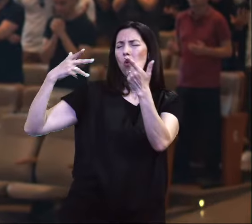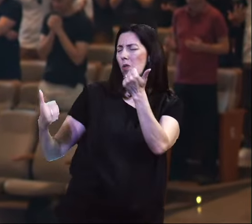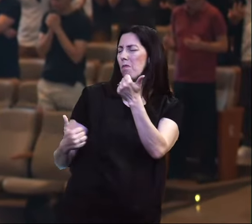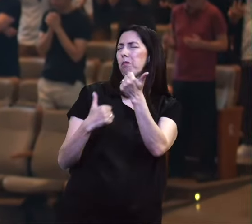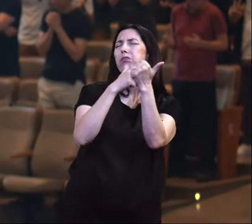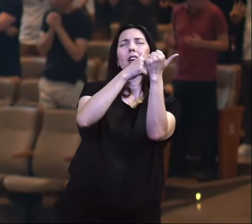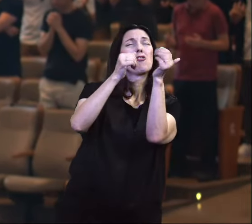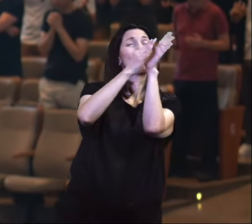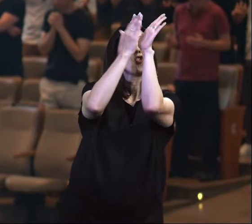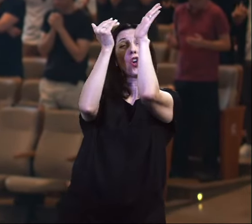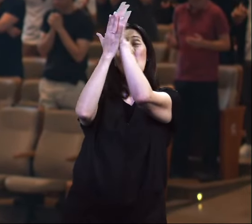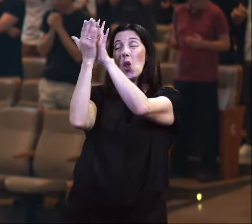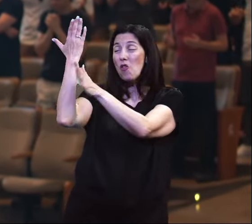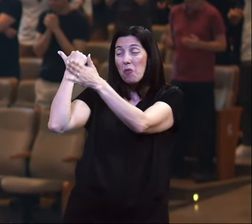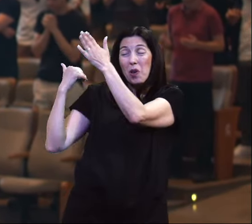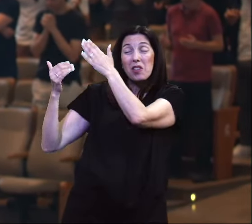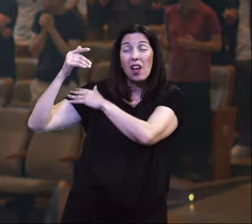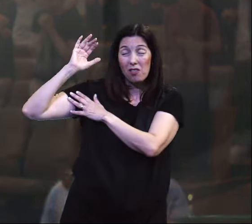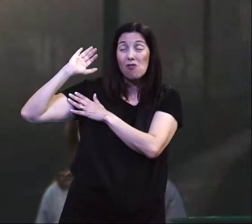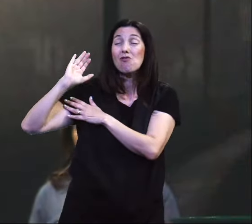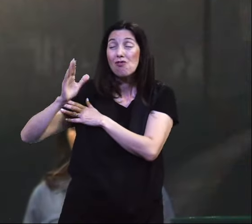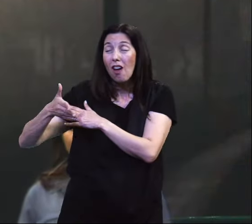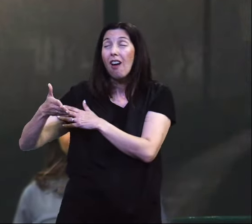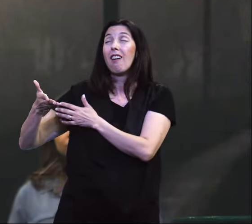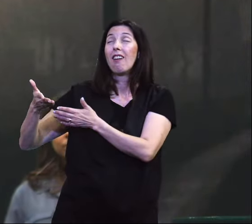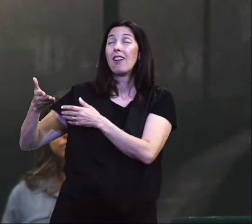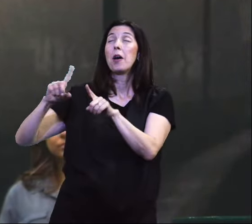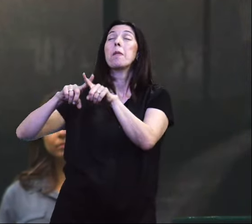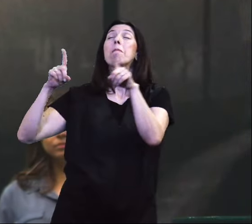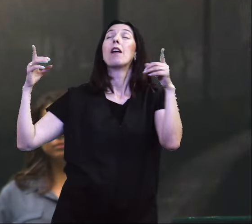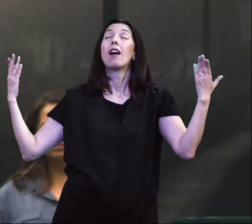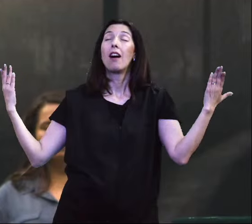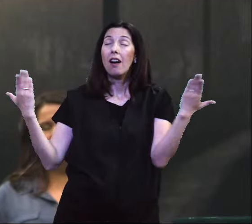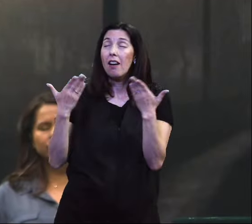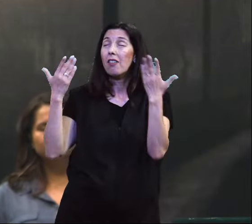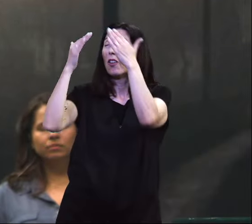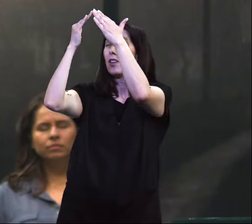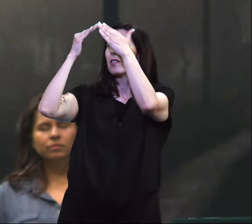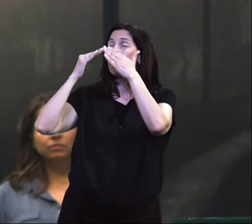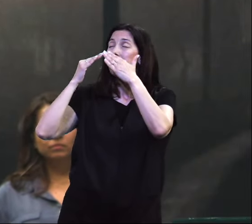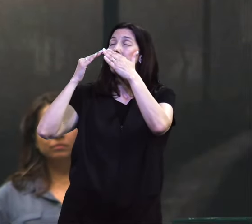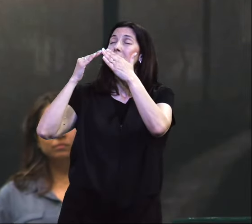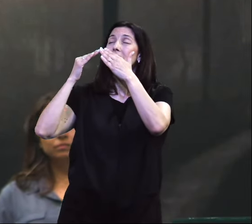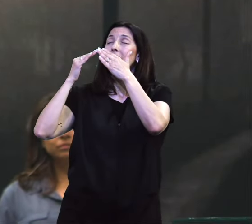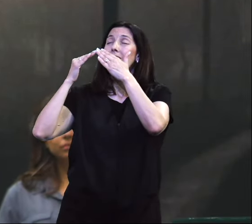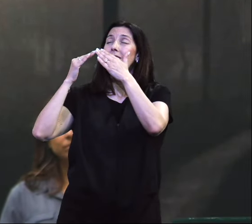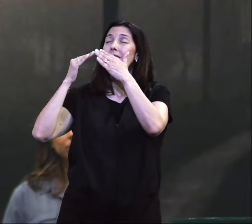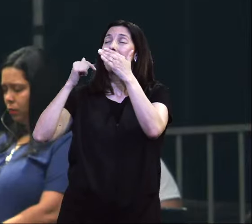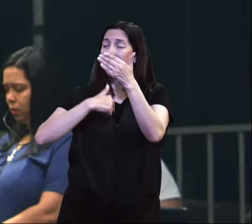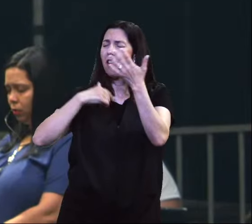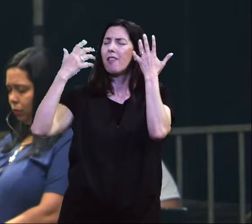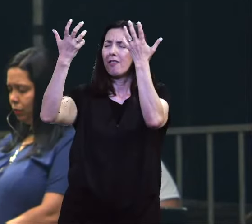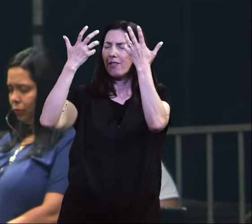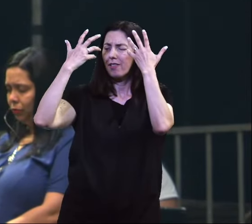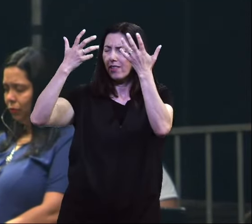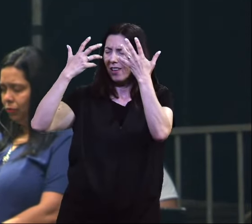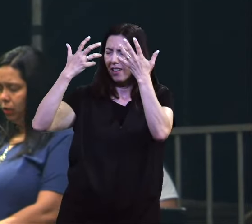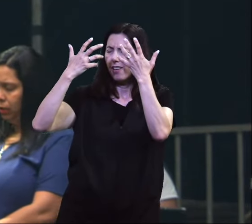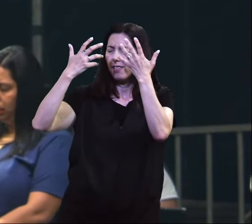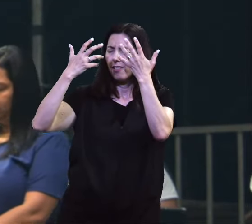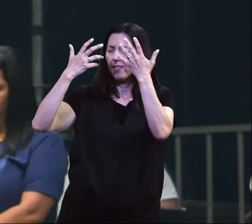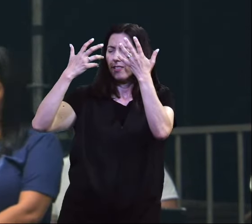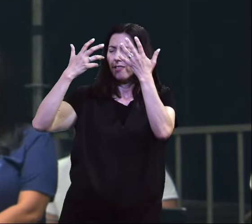que o Senhor já fez, como eu sou agradecido. Mas eu quero pedir, Deus, eu quero estar pronto